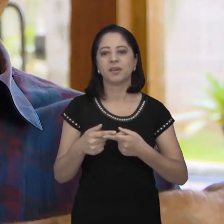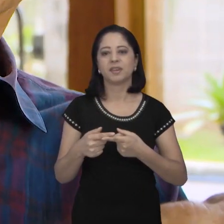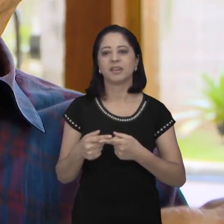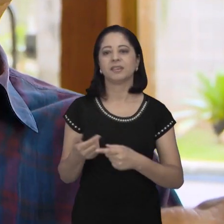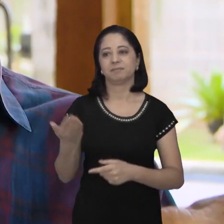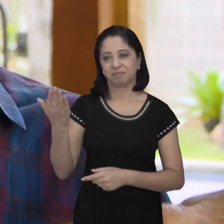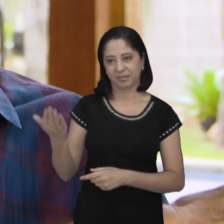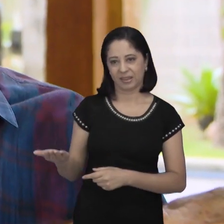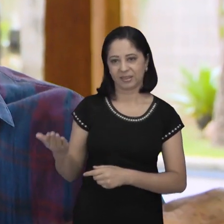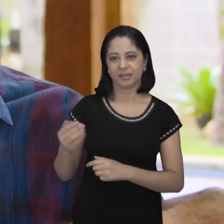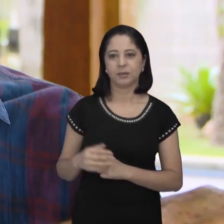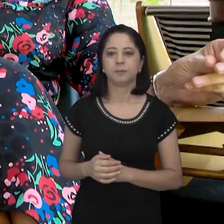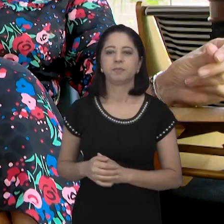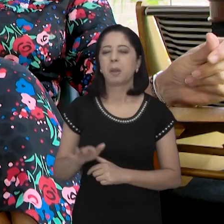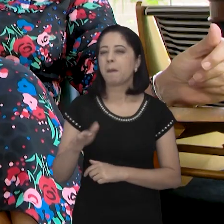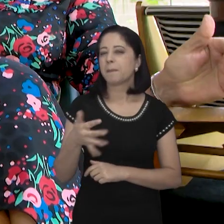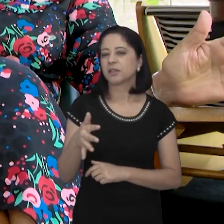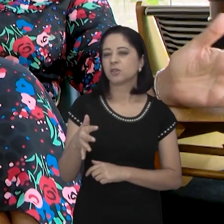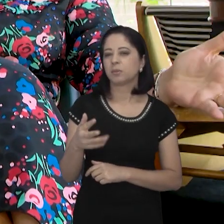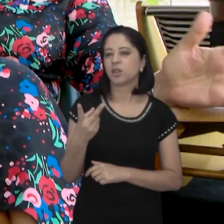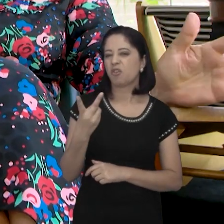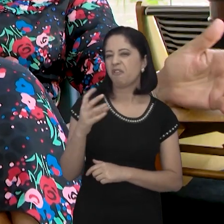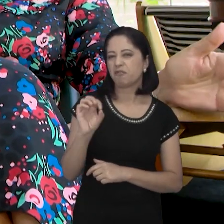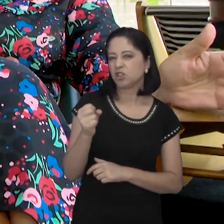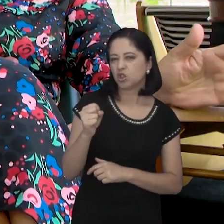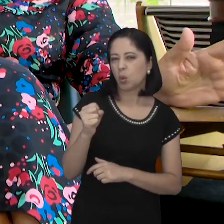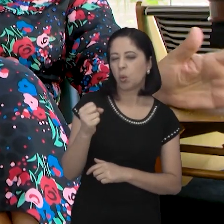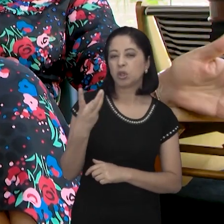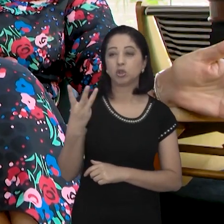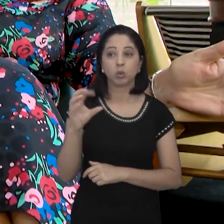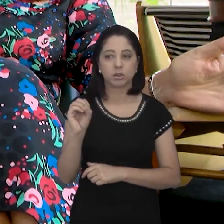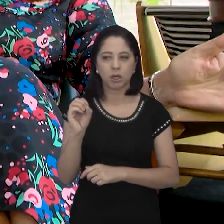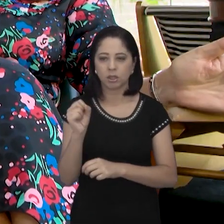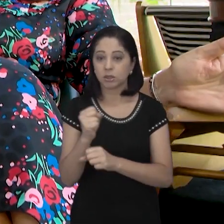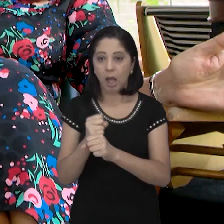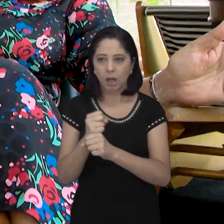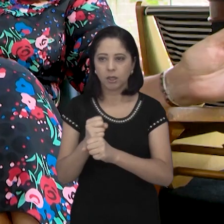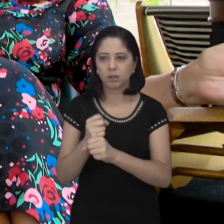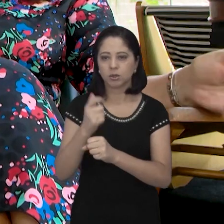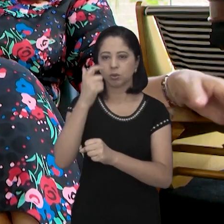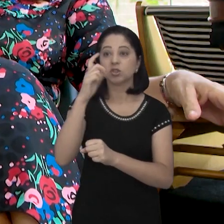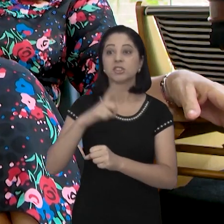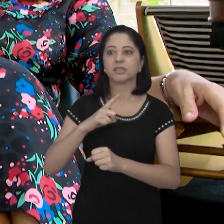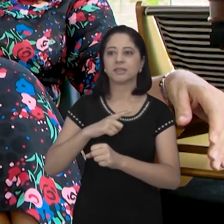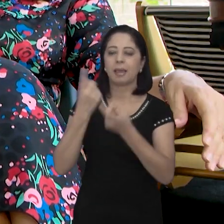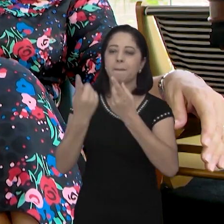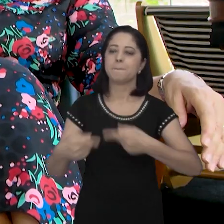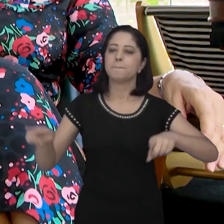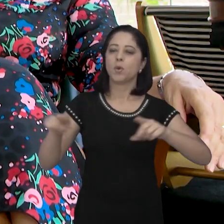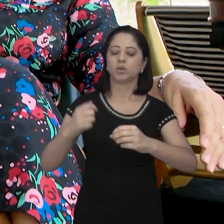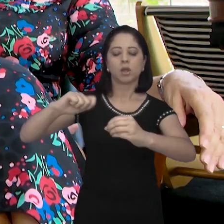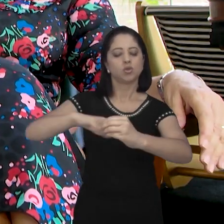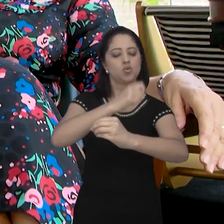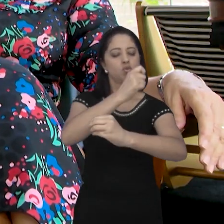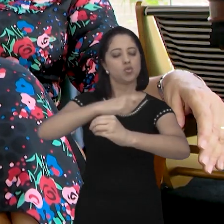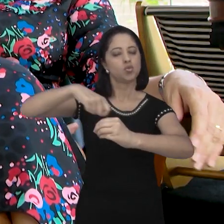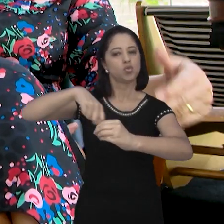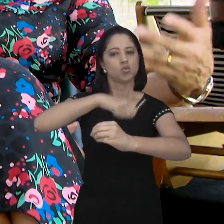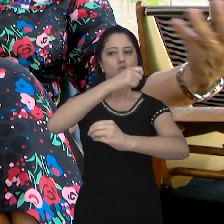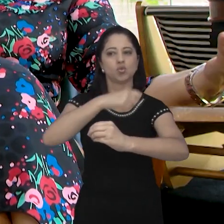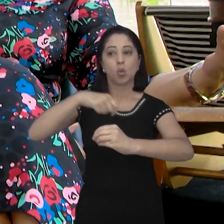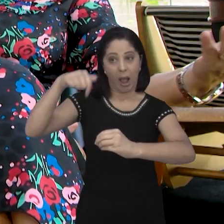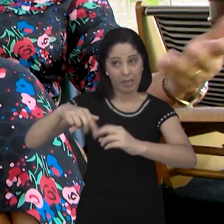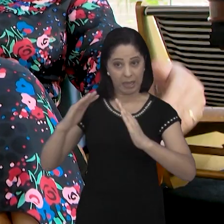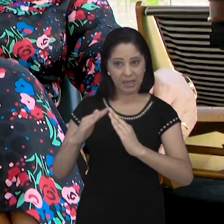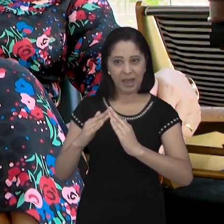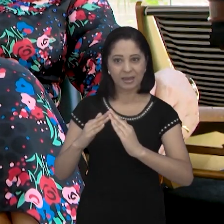por causa dos concertos dela. Mais ou menos 28 a 30 anos fazemos os concertos